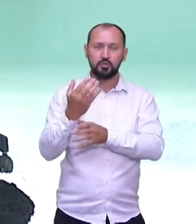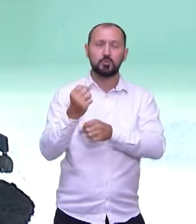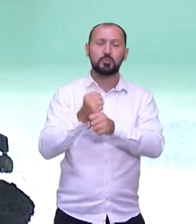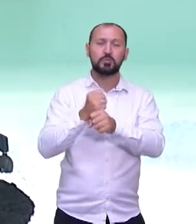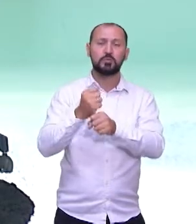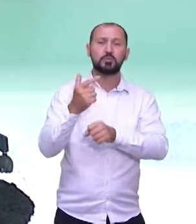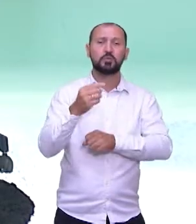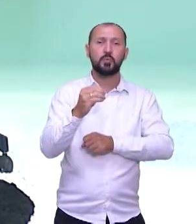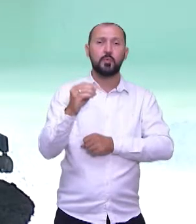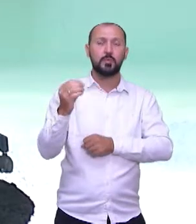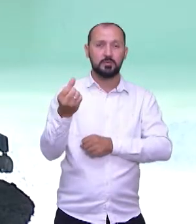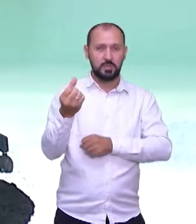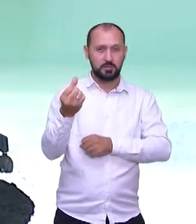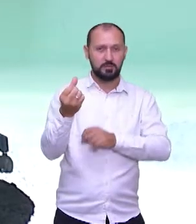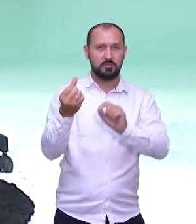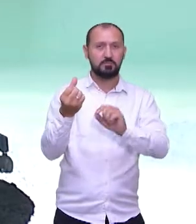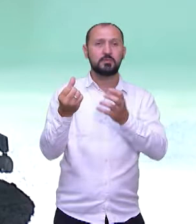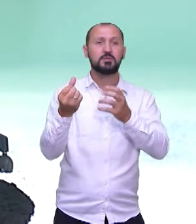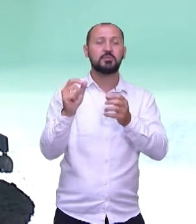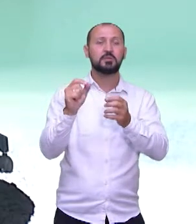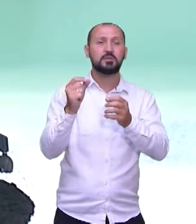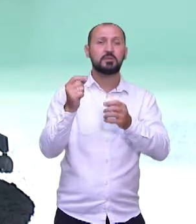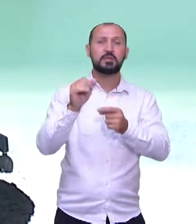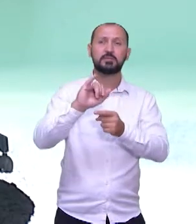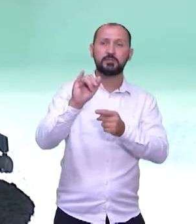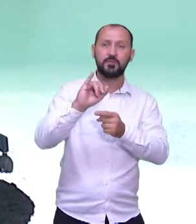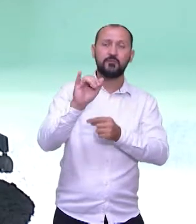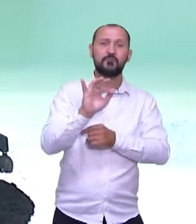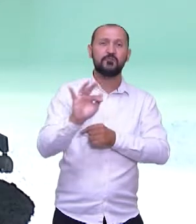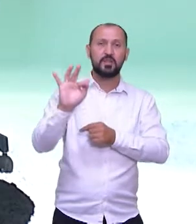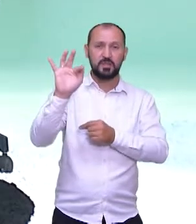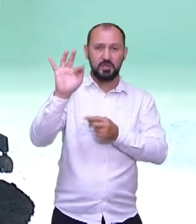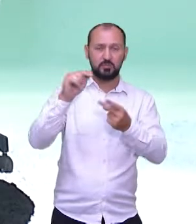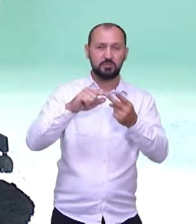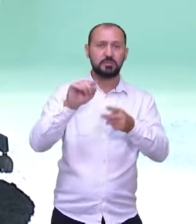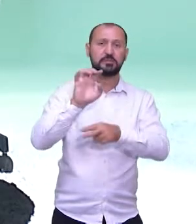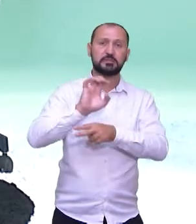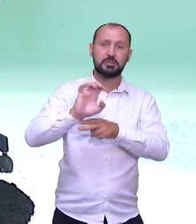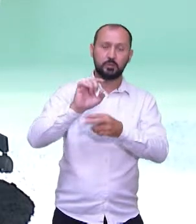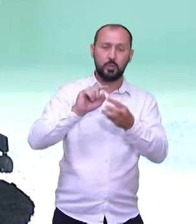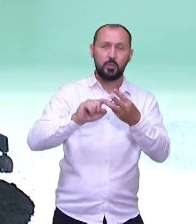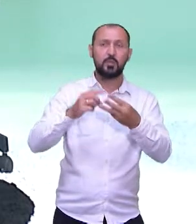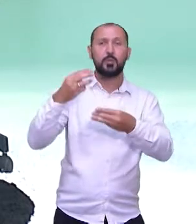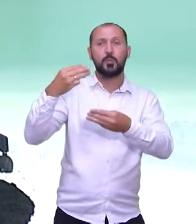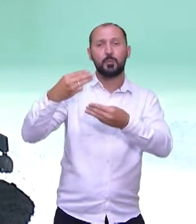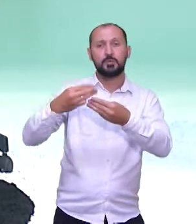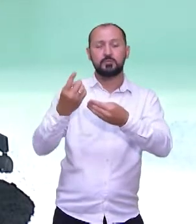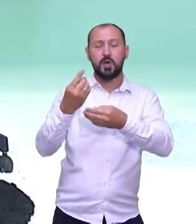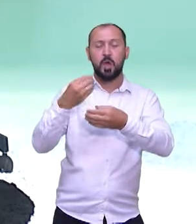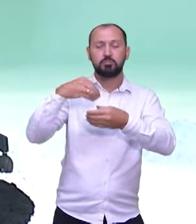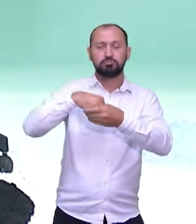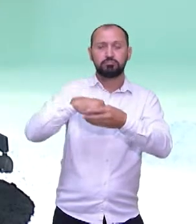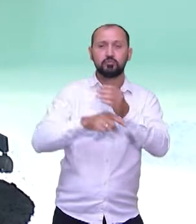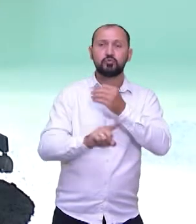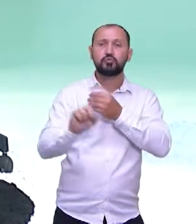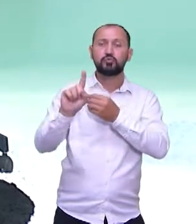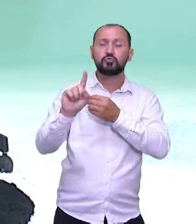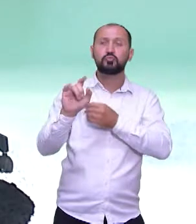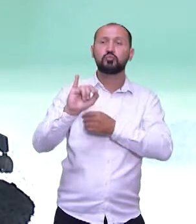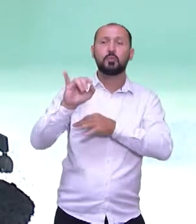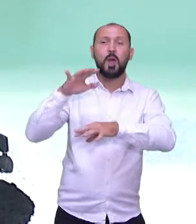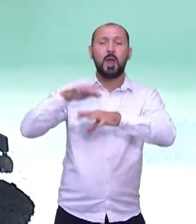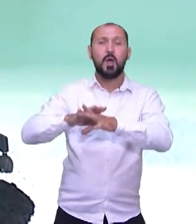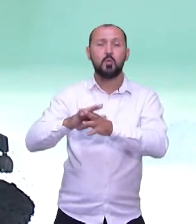em 2006, ele buscou unir tributos federais, estaduais e municipais dentro de uma única forma